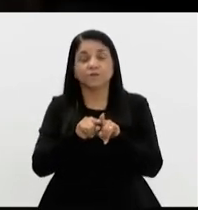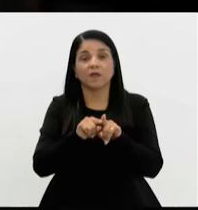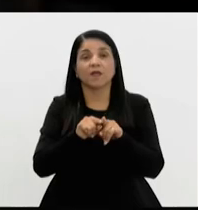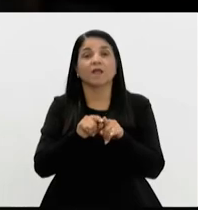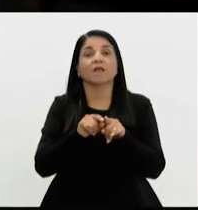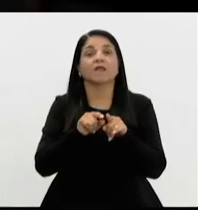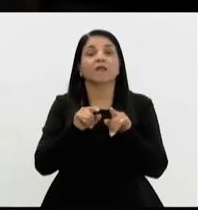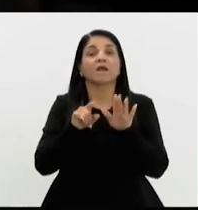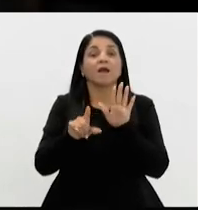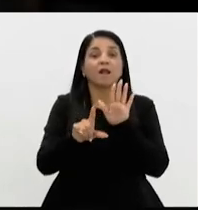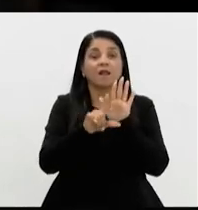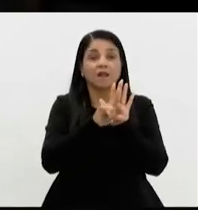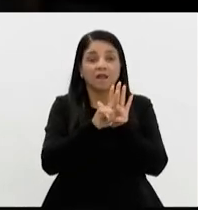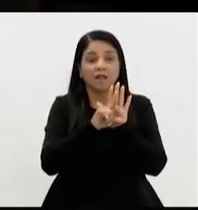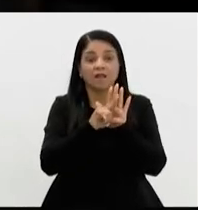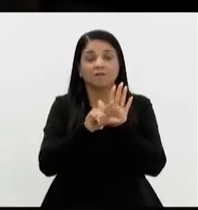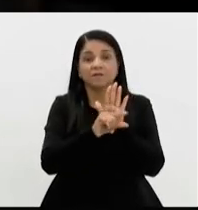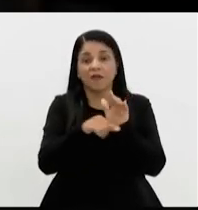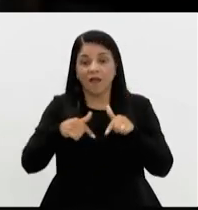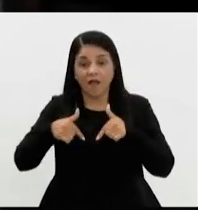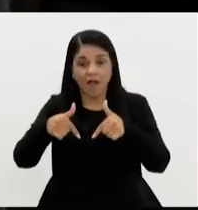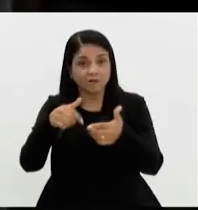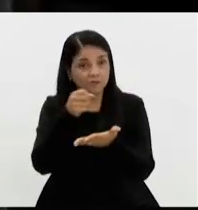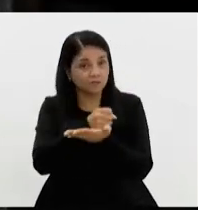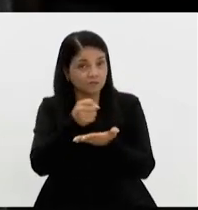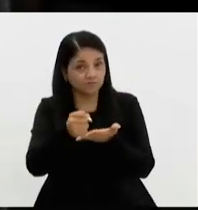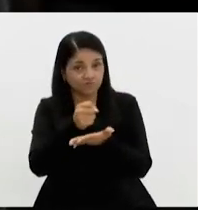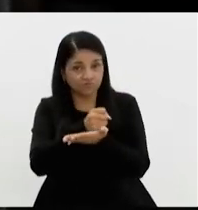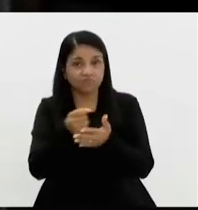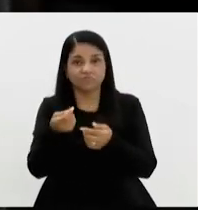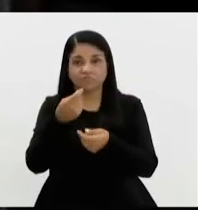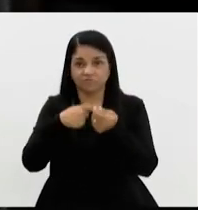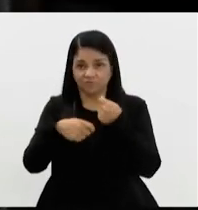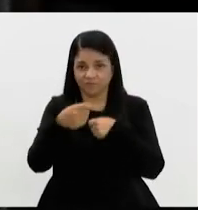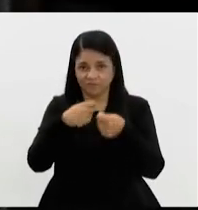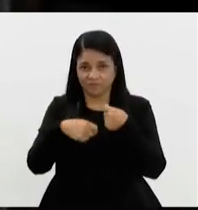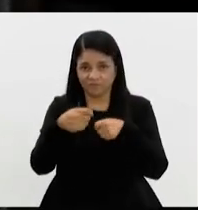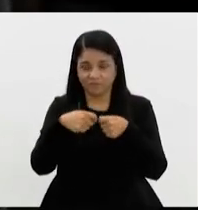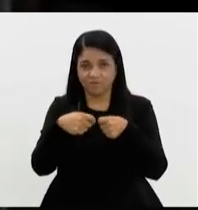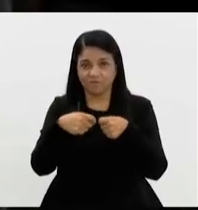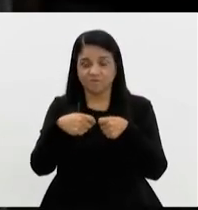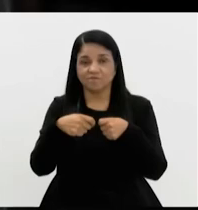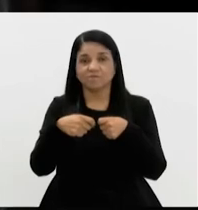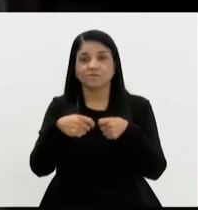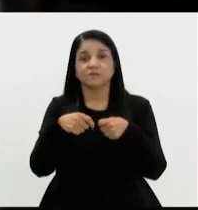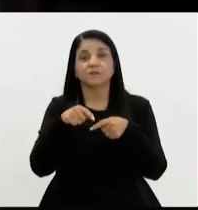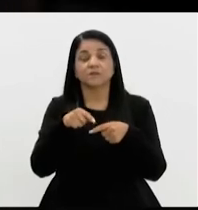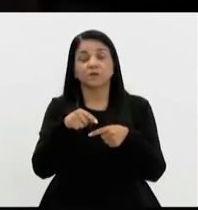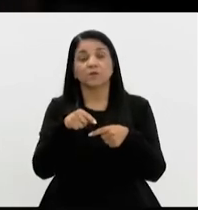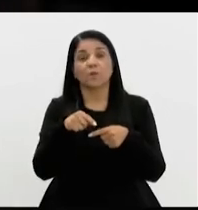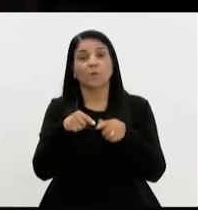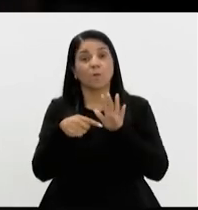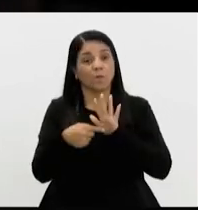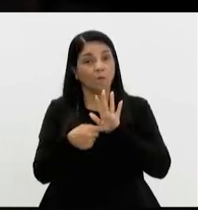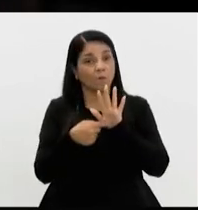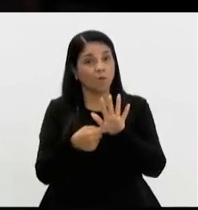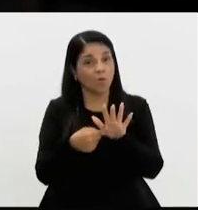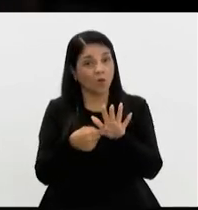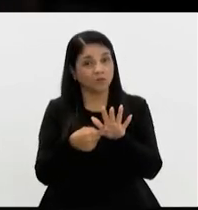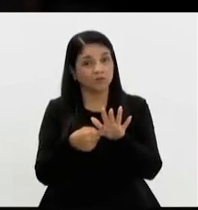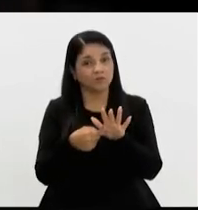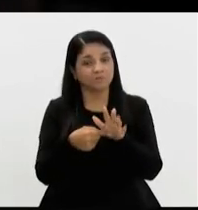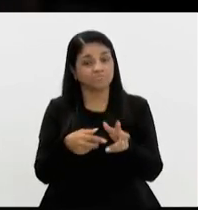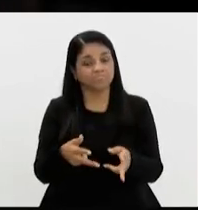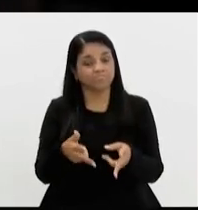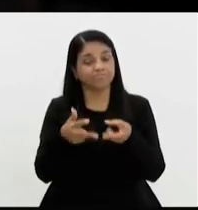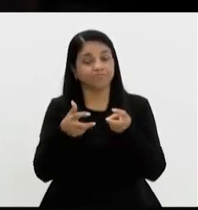dispõe sobre atos e contratos administrativos Então nesse ponto notem bem que a